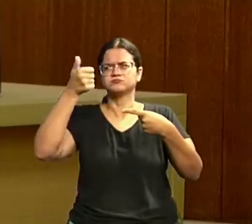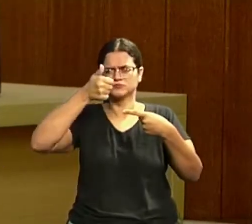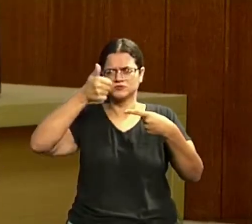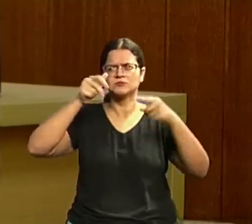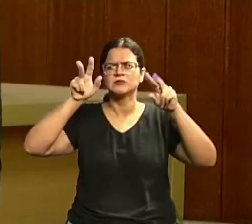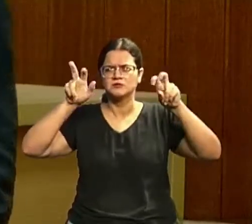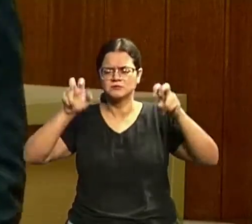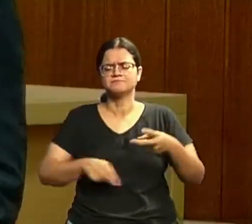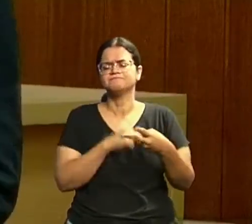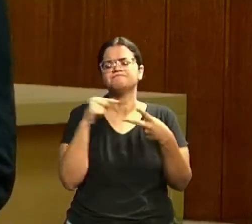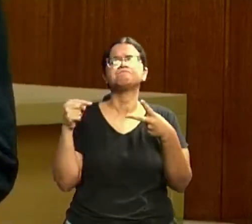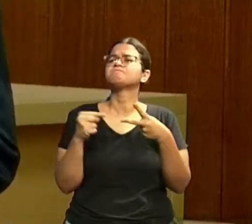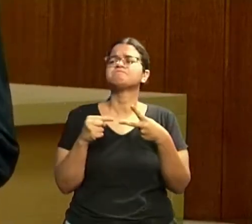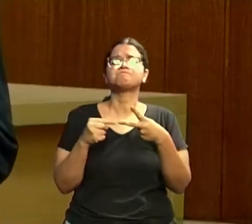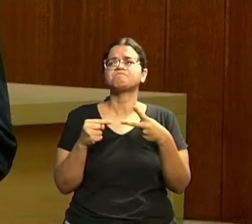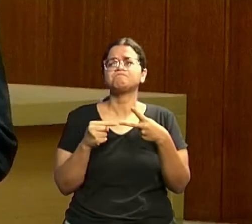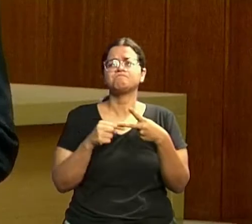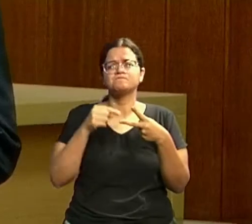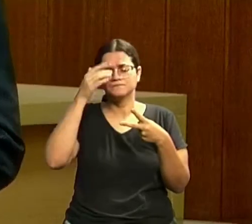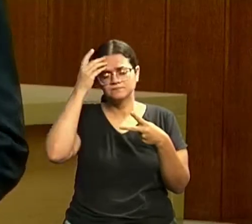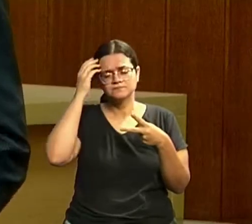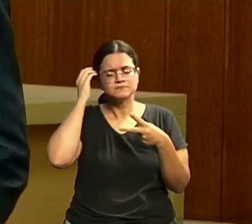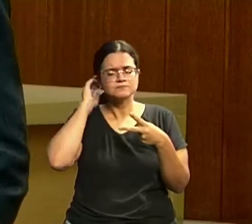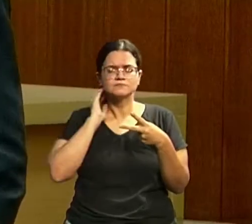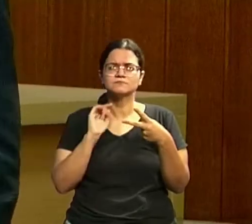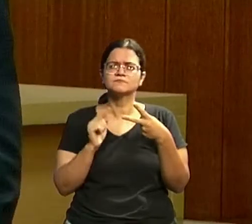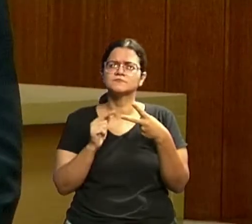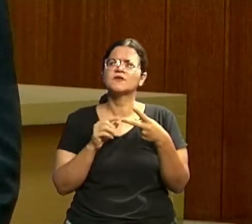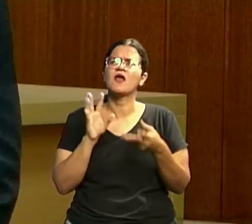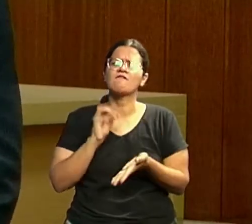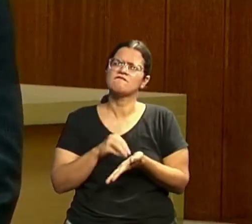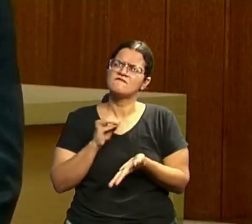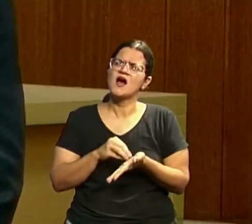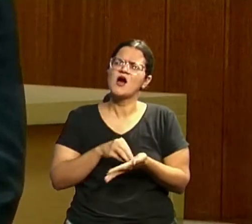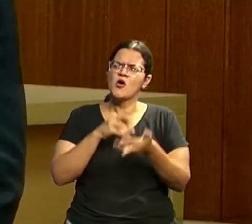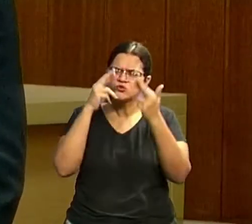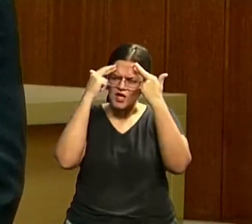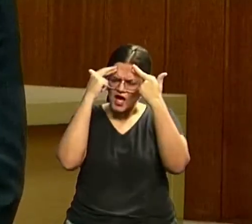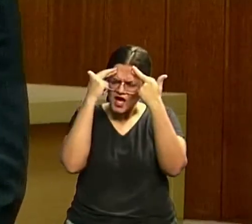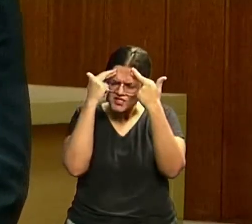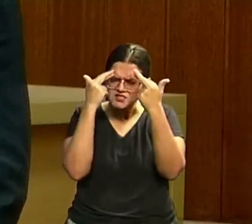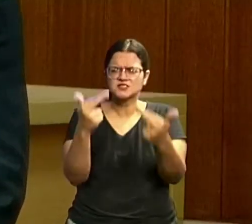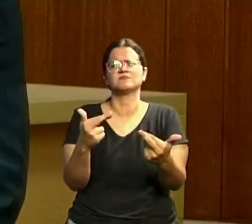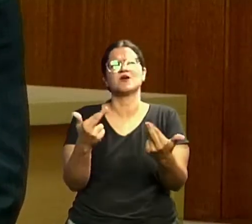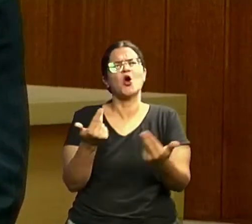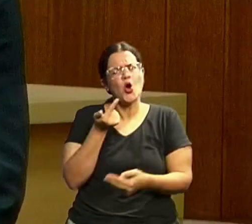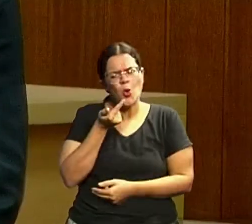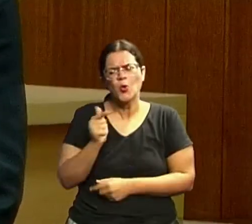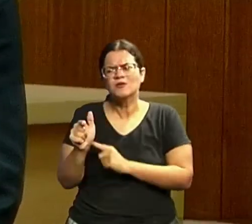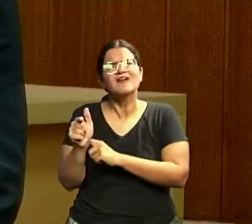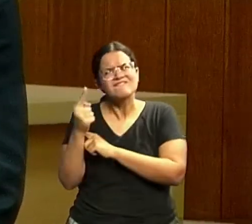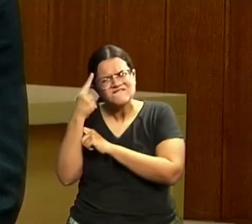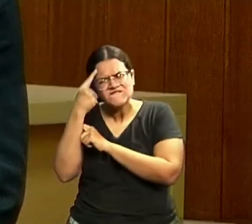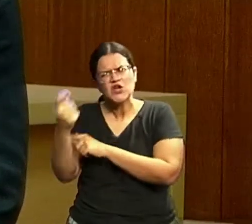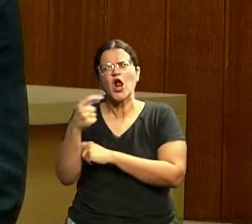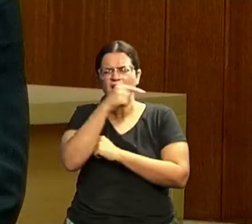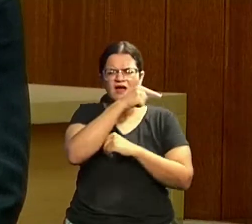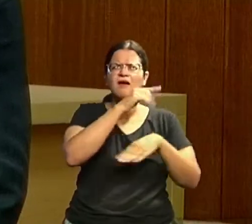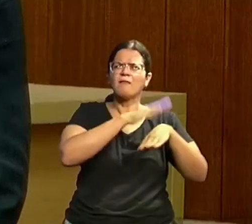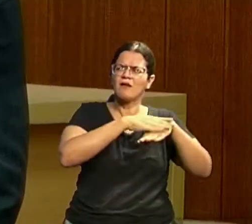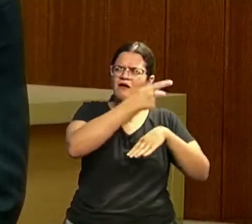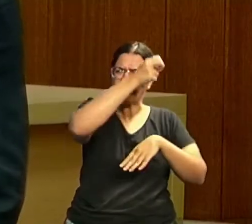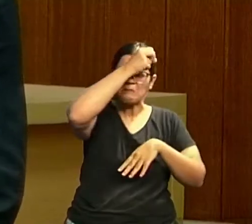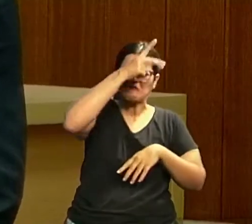queria tratar. Segundo, senhoras e senhores, diz respeito à outra violência que a prefeitura está